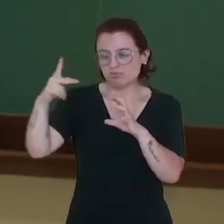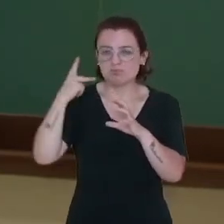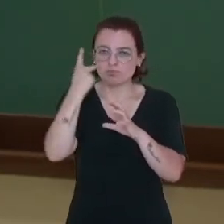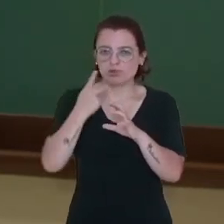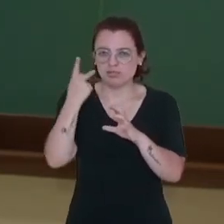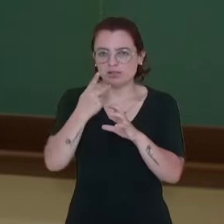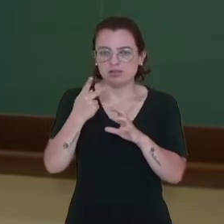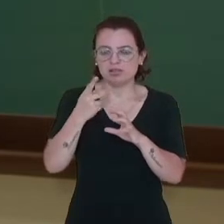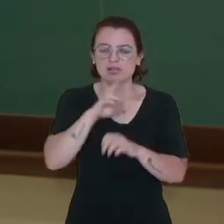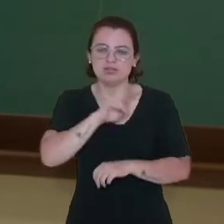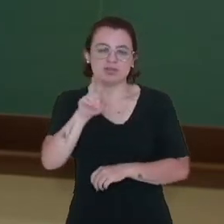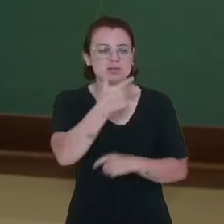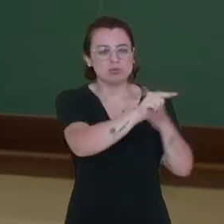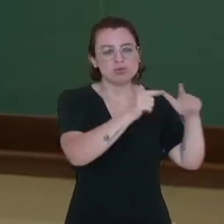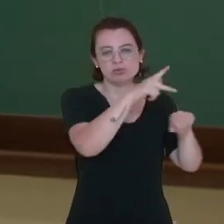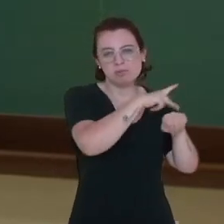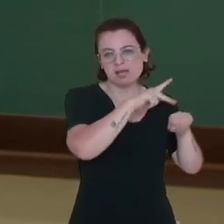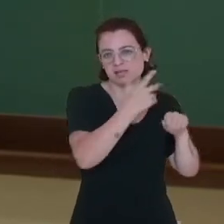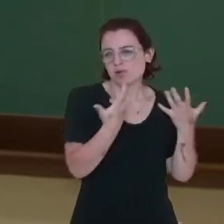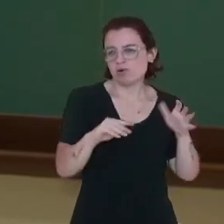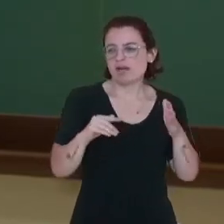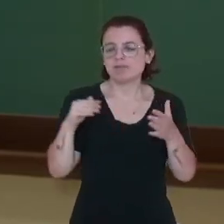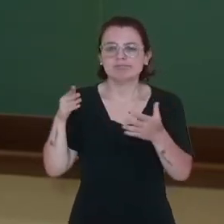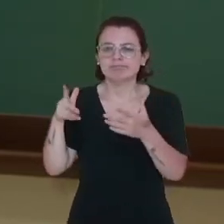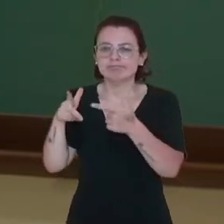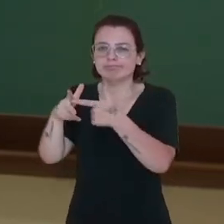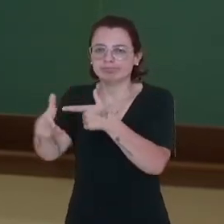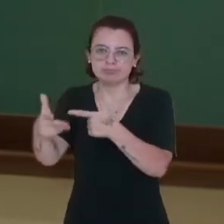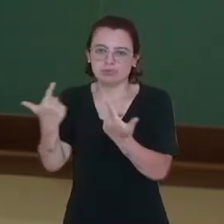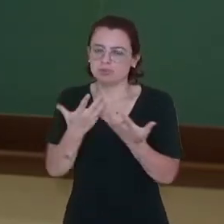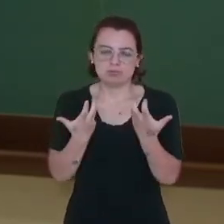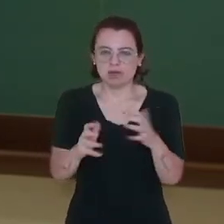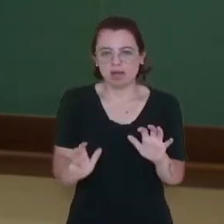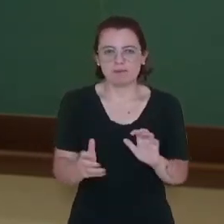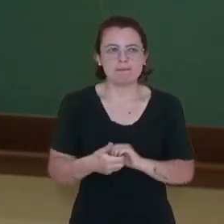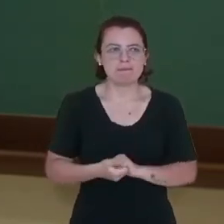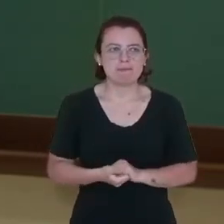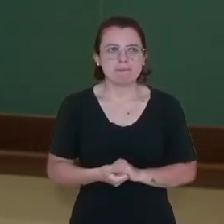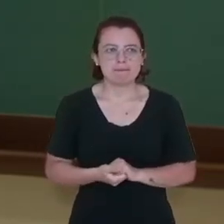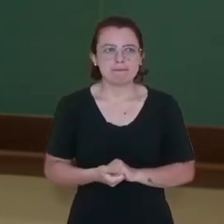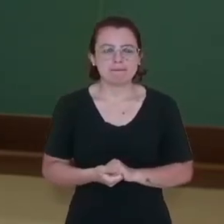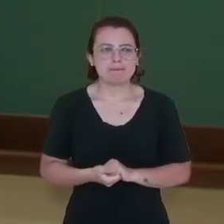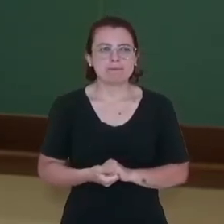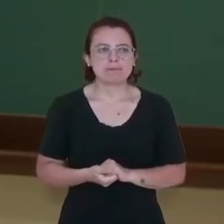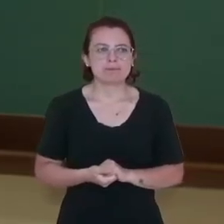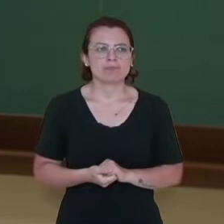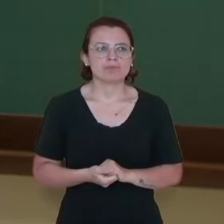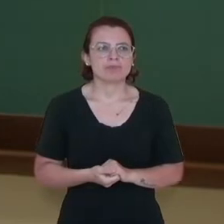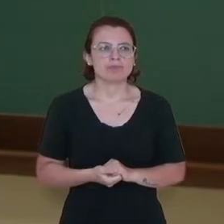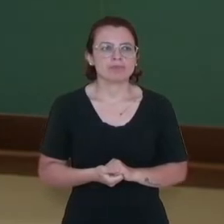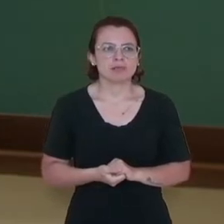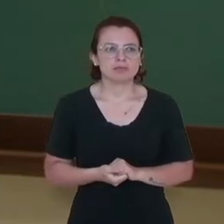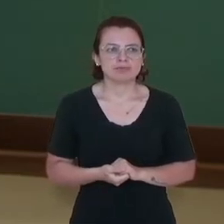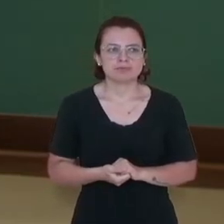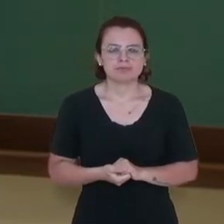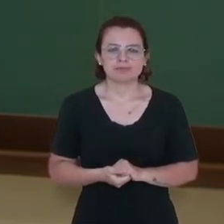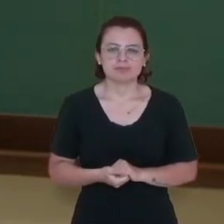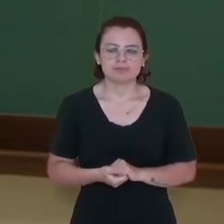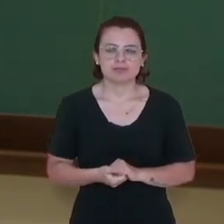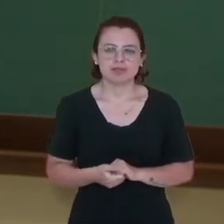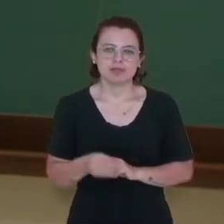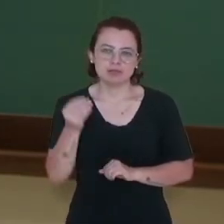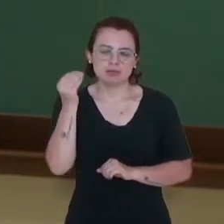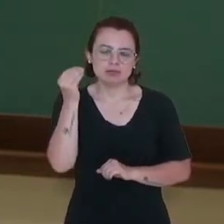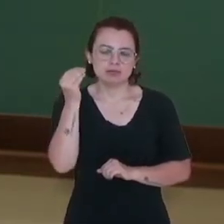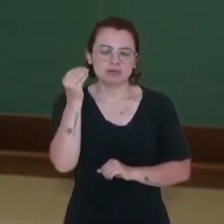religiosos, em milícias aí cristãs e grupos muçulmanos, ok? Então gera um problema aí de